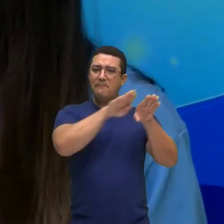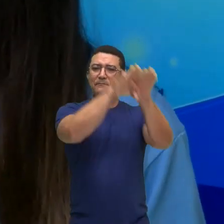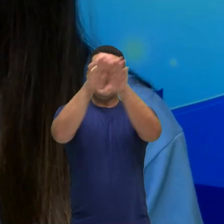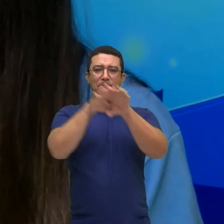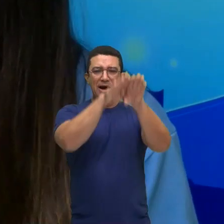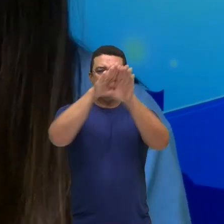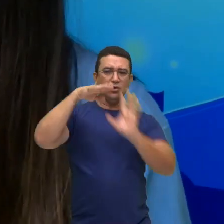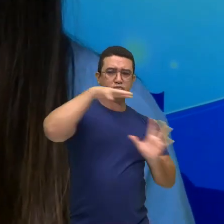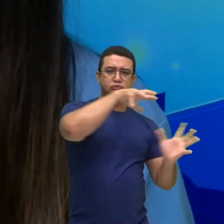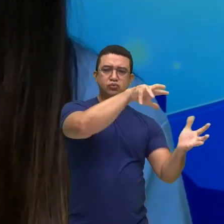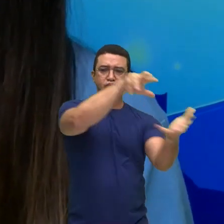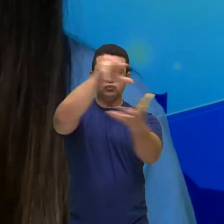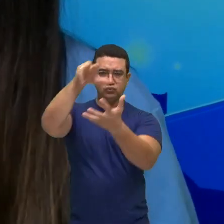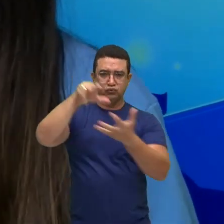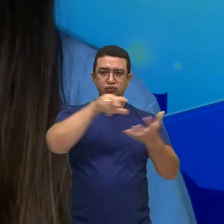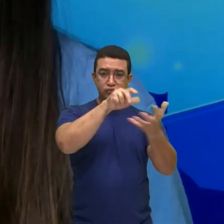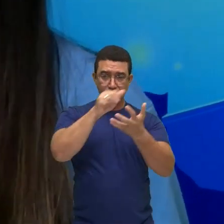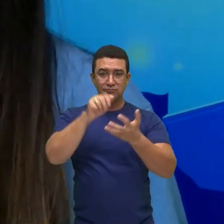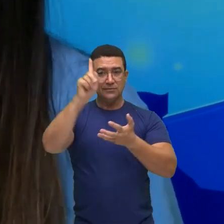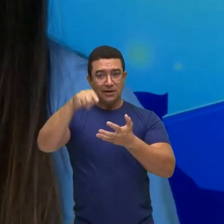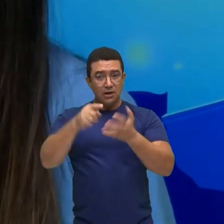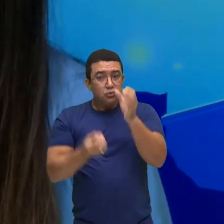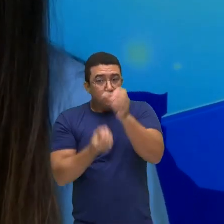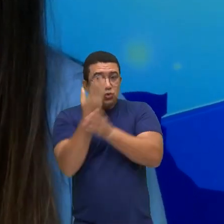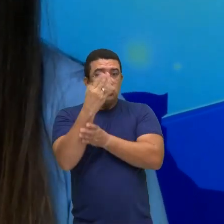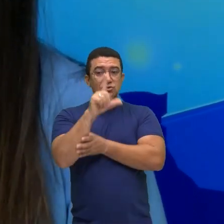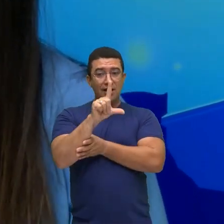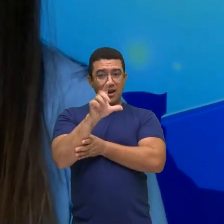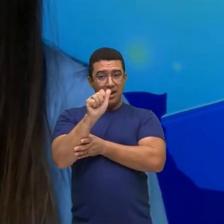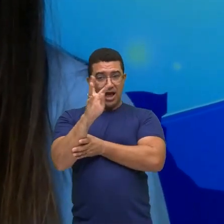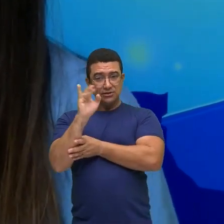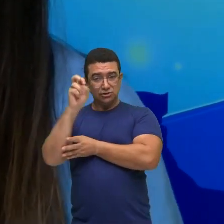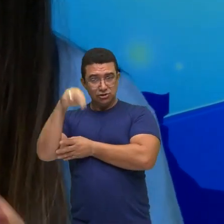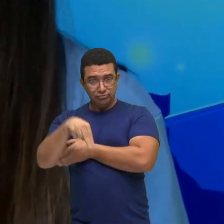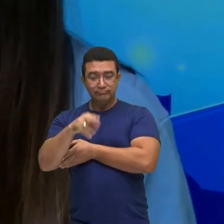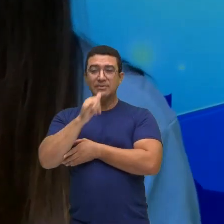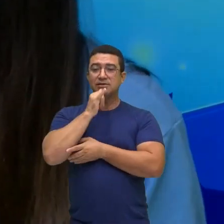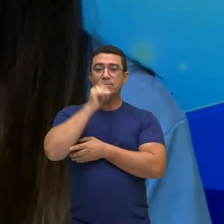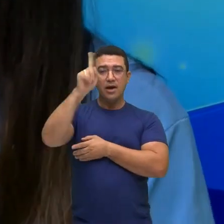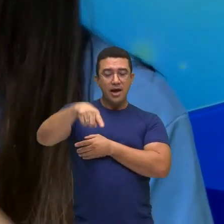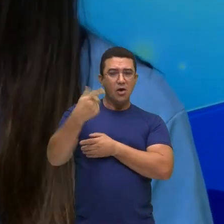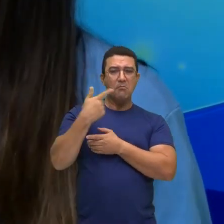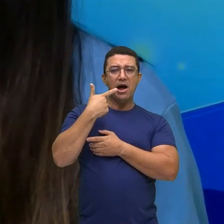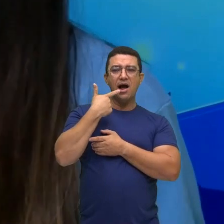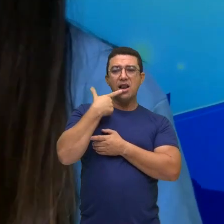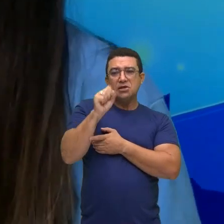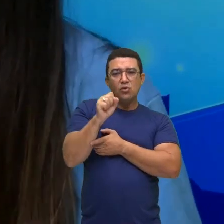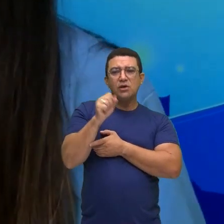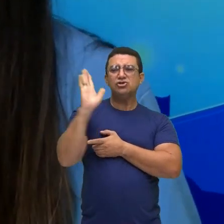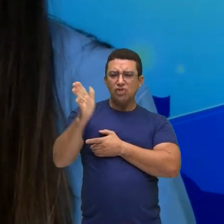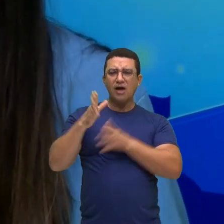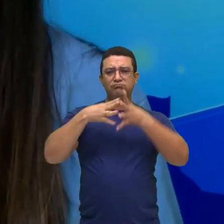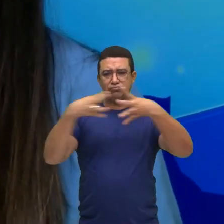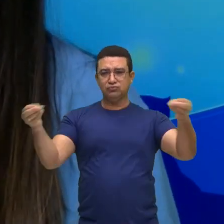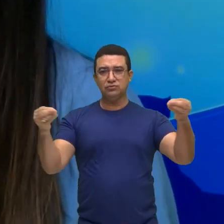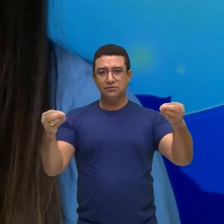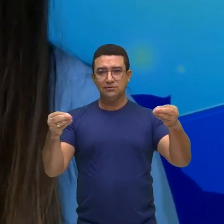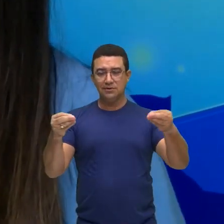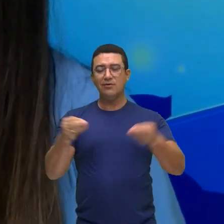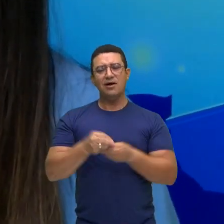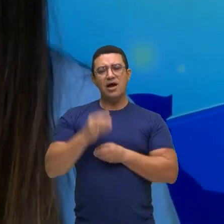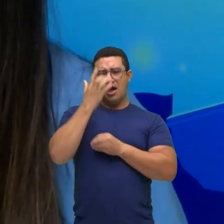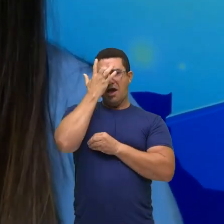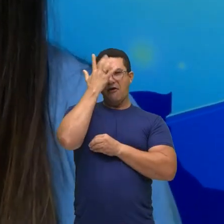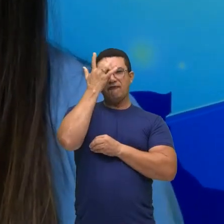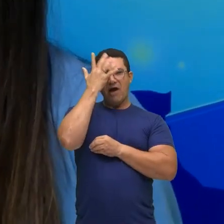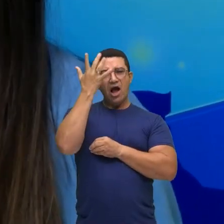vem do latim, ou ele pode ser latinizado, né? Transformado em latim. Como é uma língua morta, não há mudança. Então, fica bem fácil